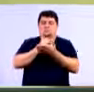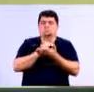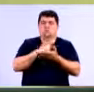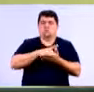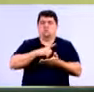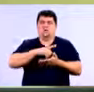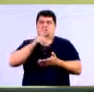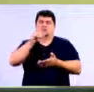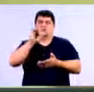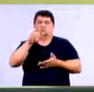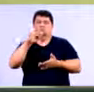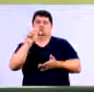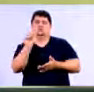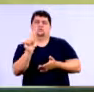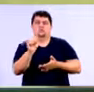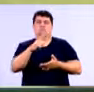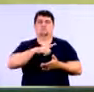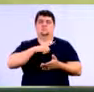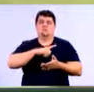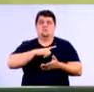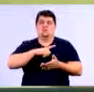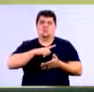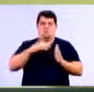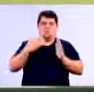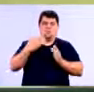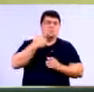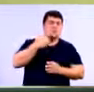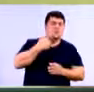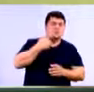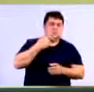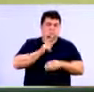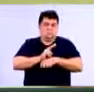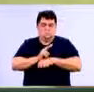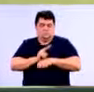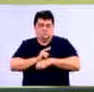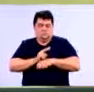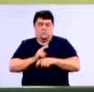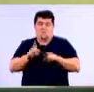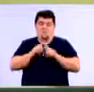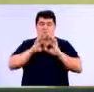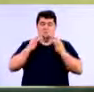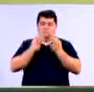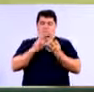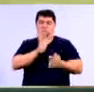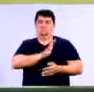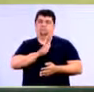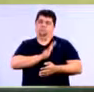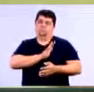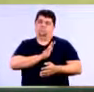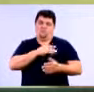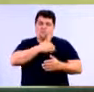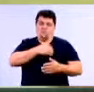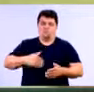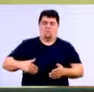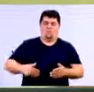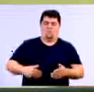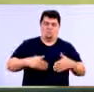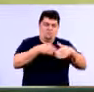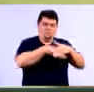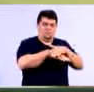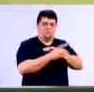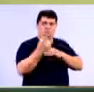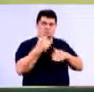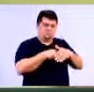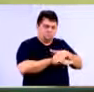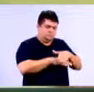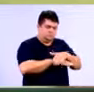Essa dívida pública, então, ela fica na mão dos bancos e das famílias mais ricas e o governo guarda uma grande parte do seu